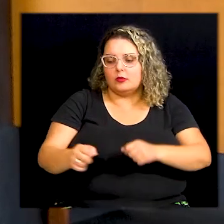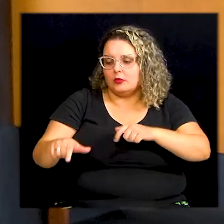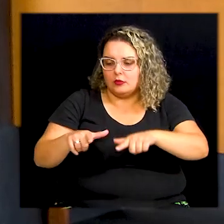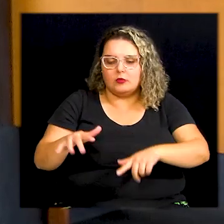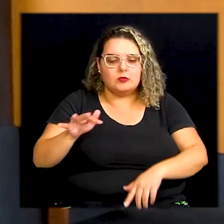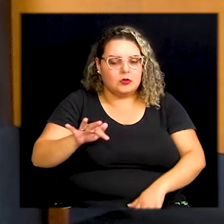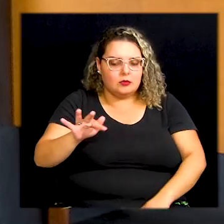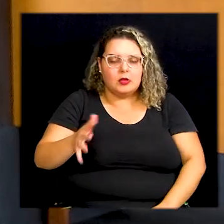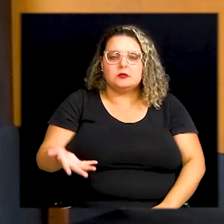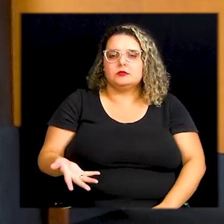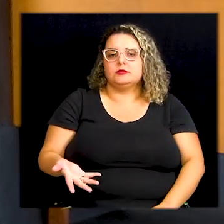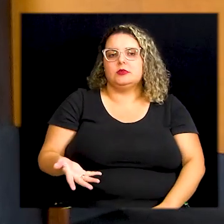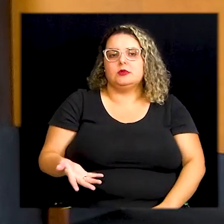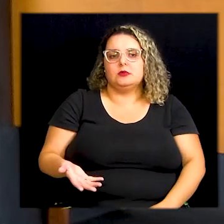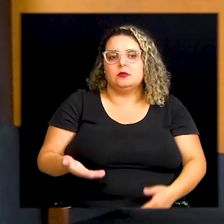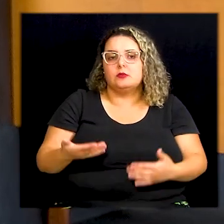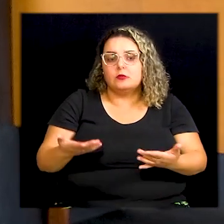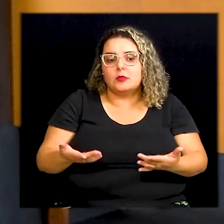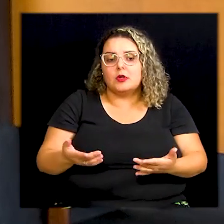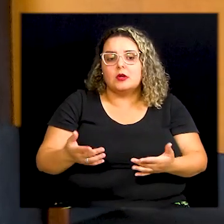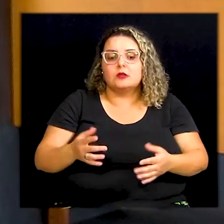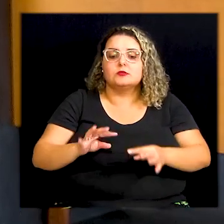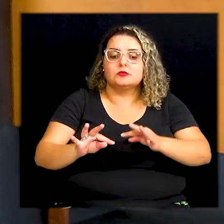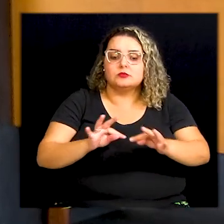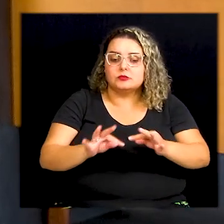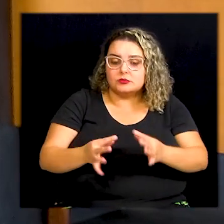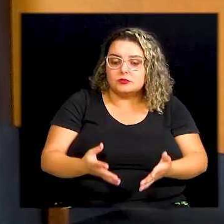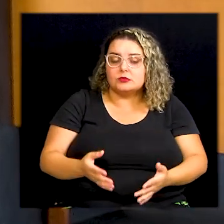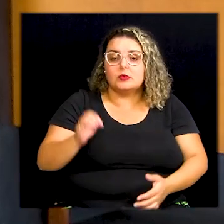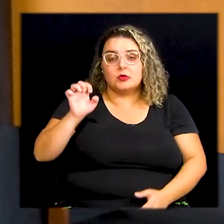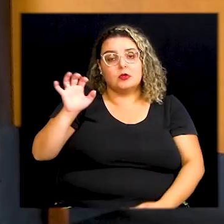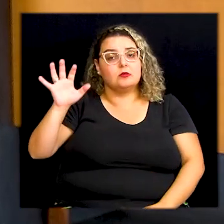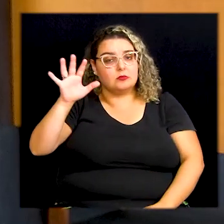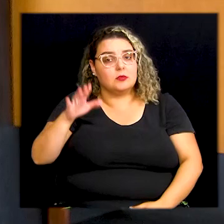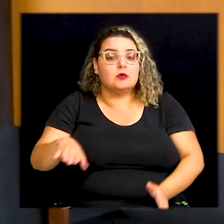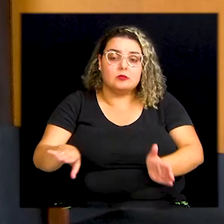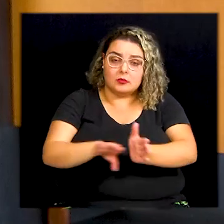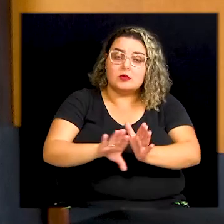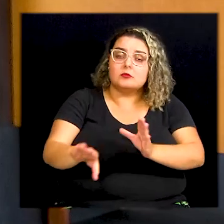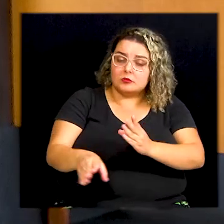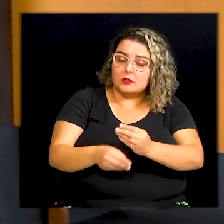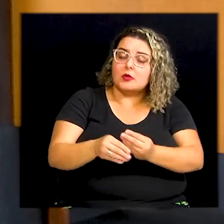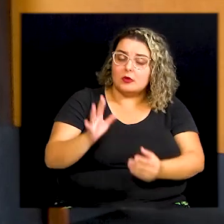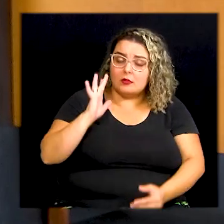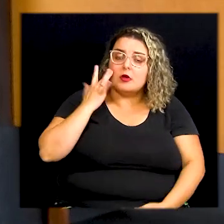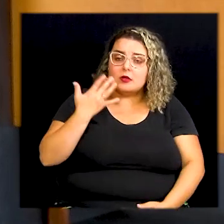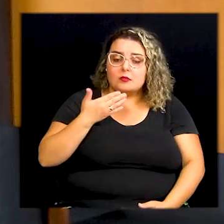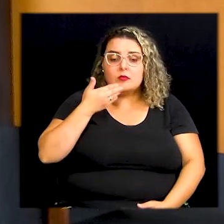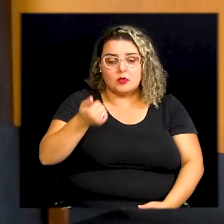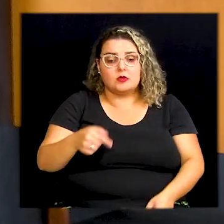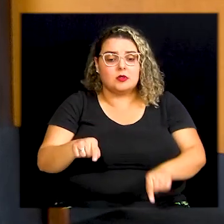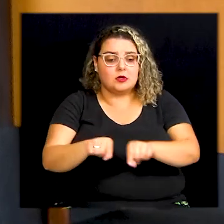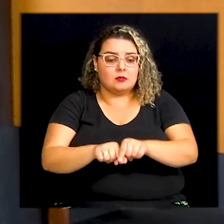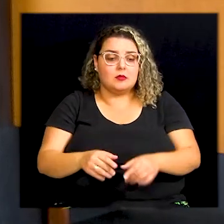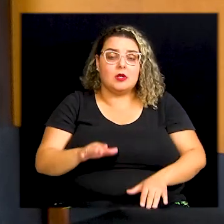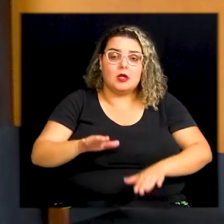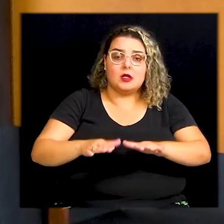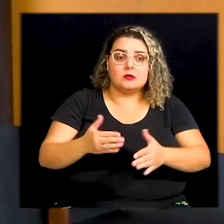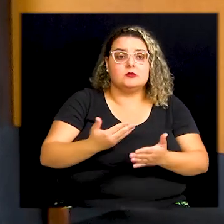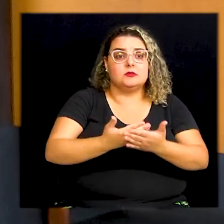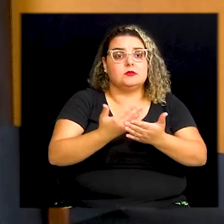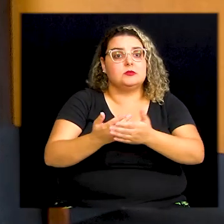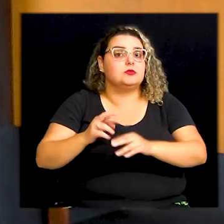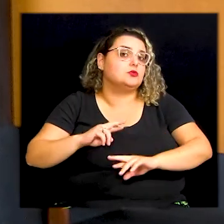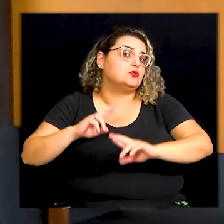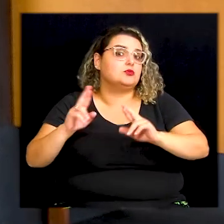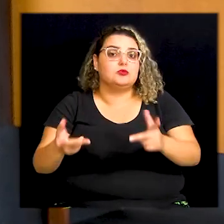é formado, mas os treinadores também europeus vêm para agregar, né? Vêm para melhorar também, às vezes tem um